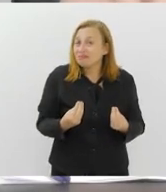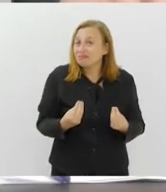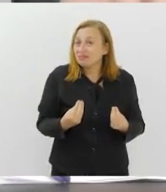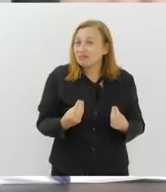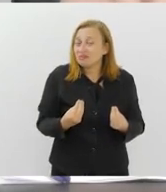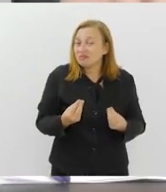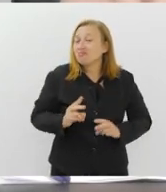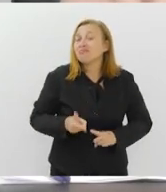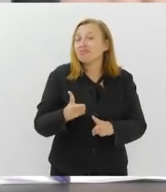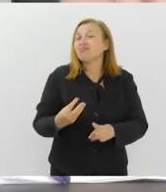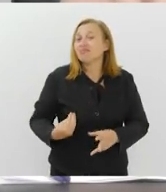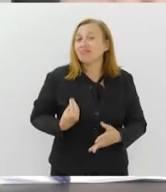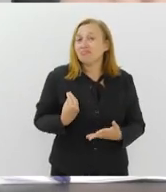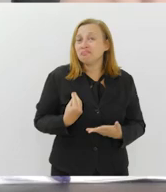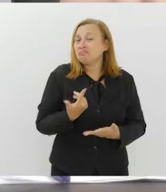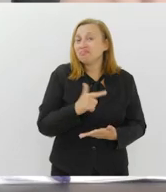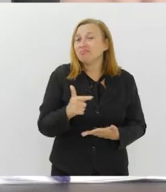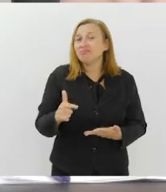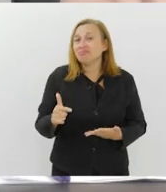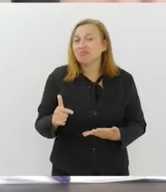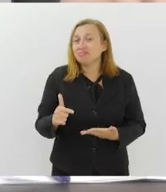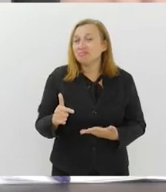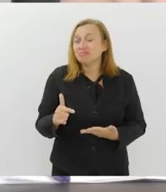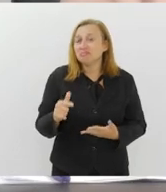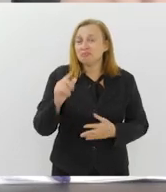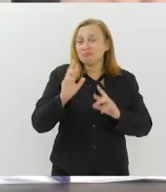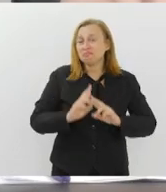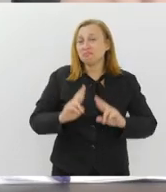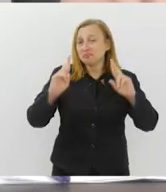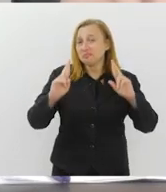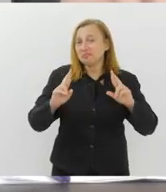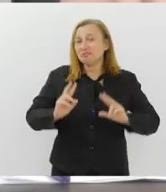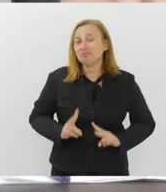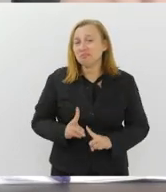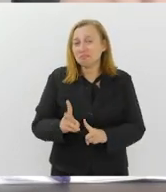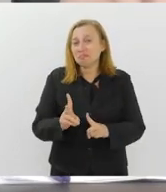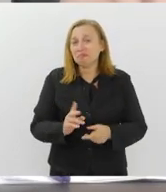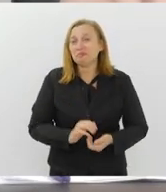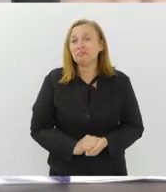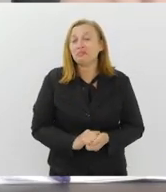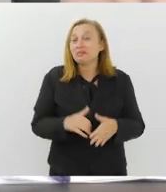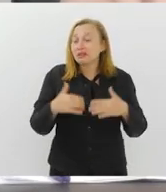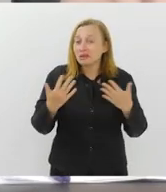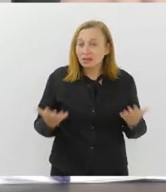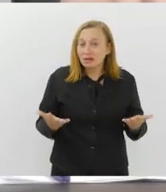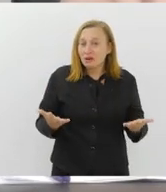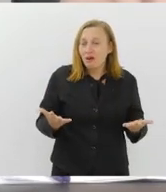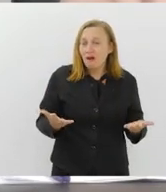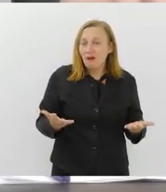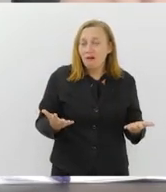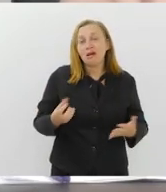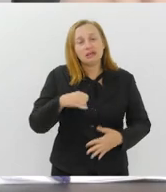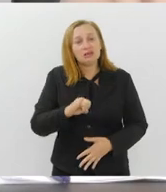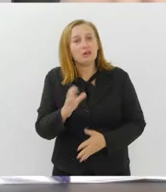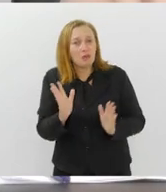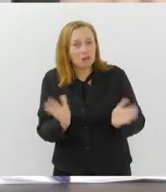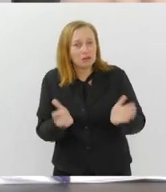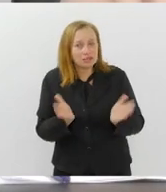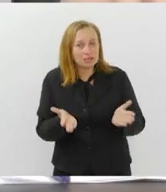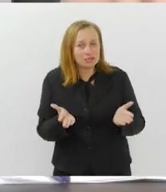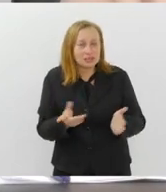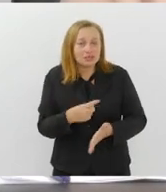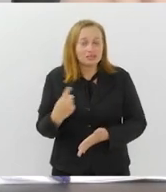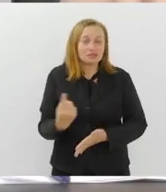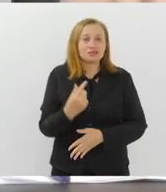vou continuar? Porque eu não tenho mais esperança para continuar, não é? Então, se hoje